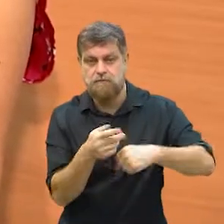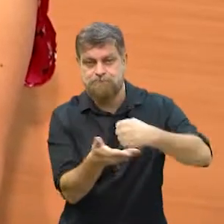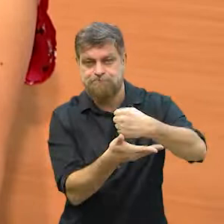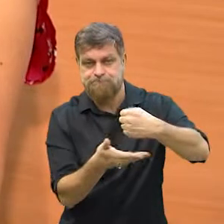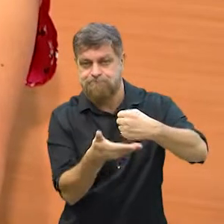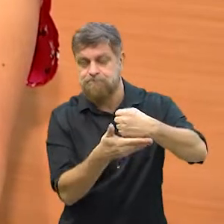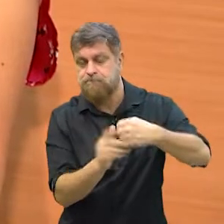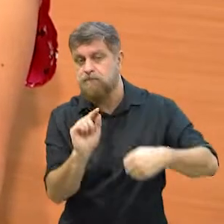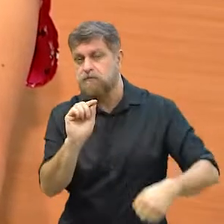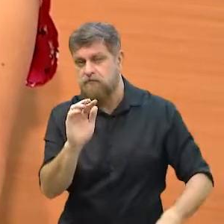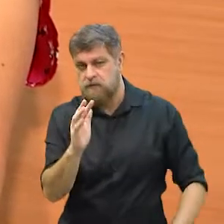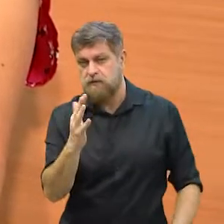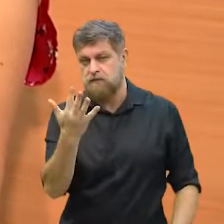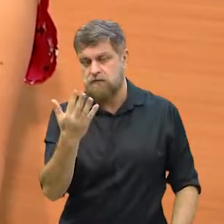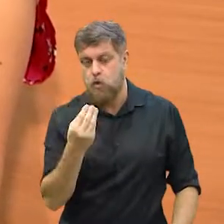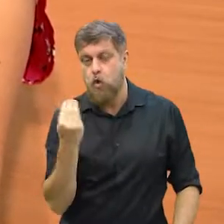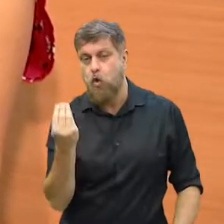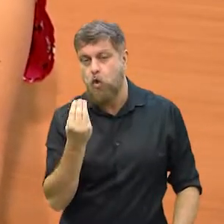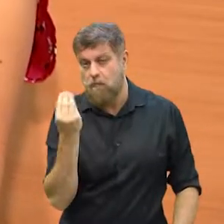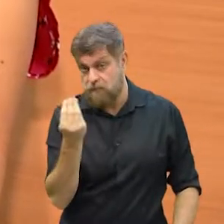pedagógico